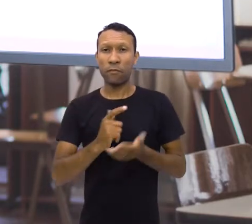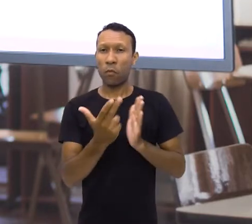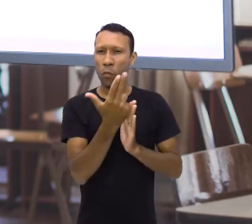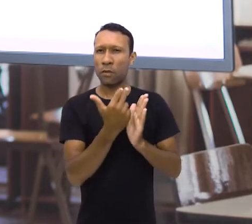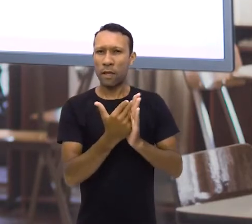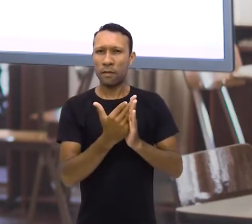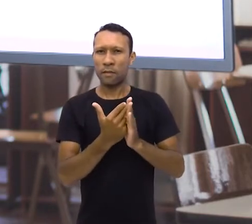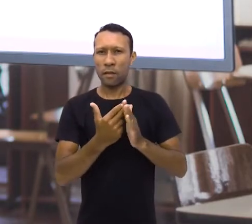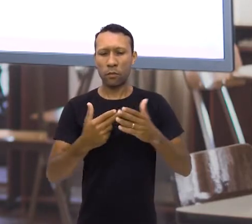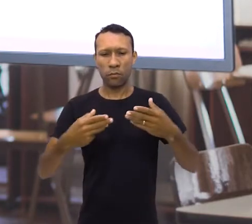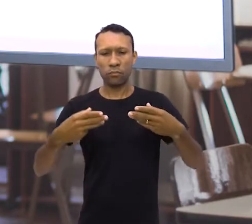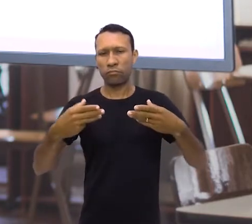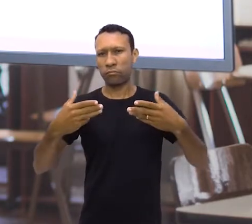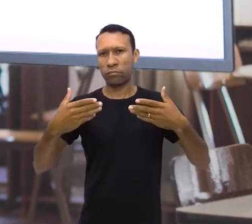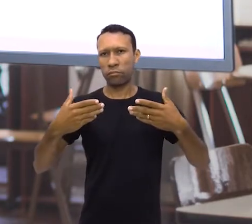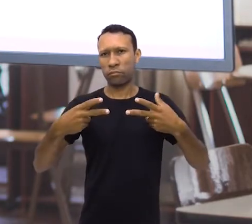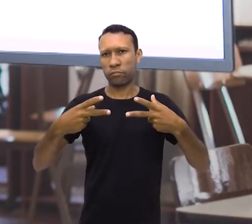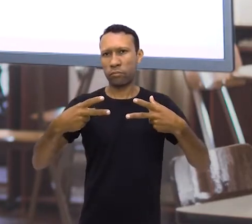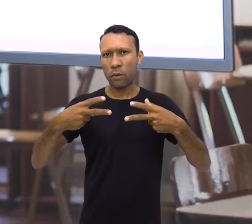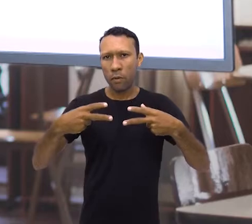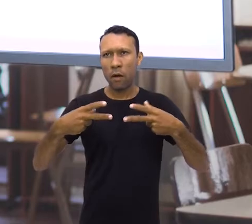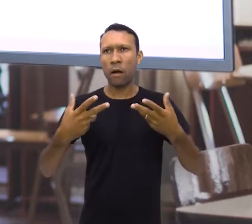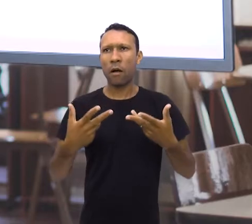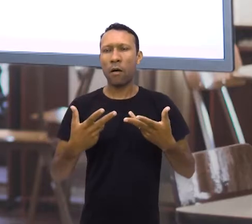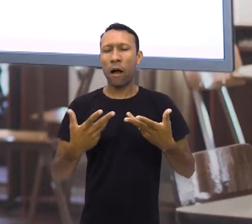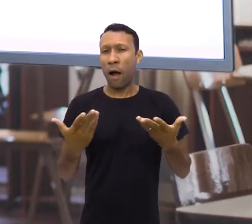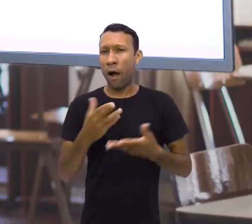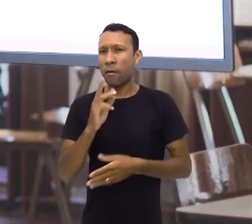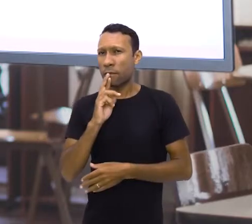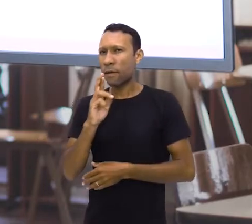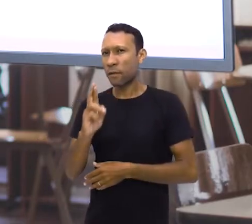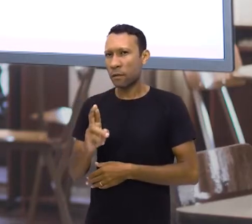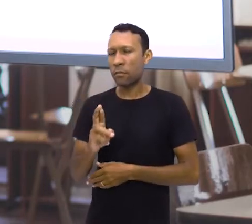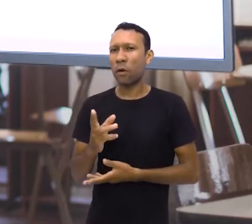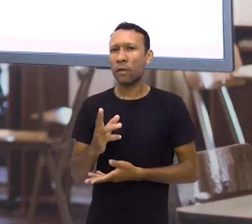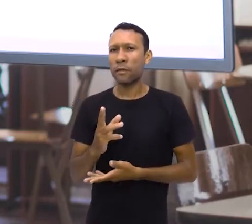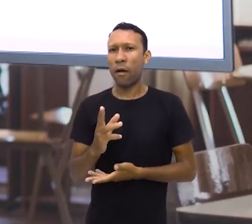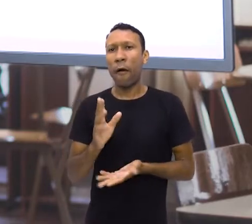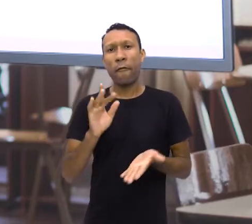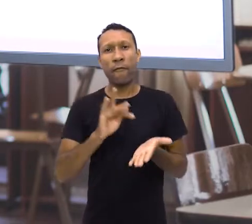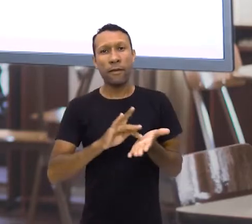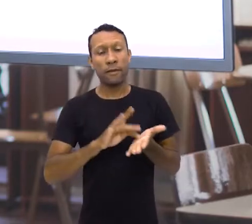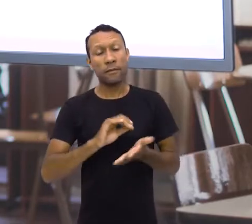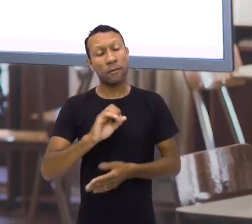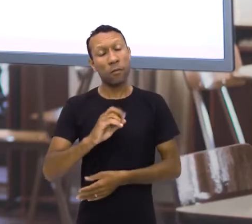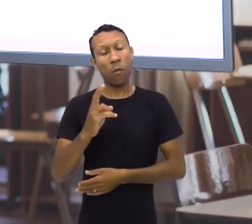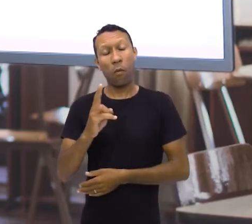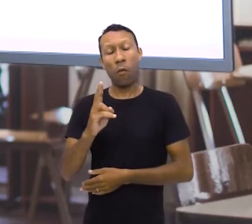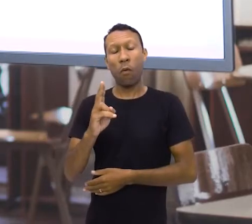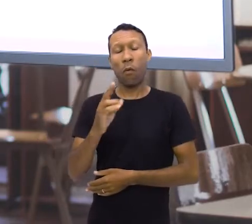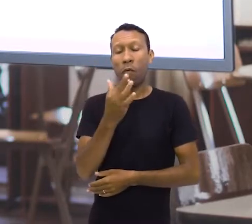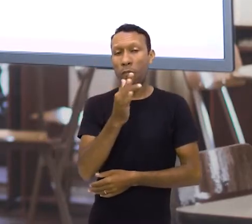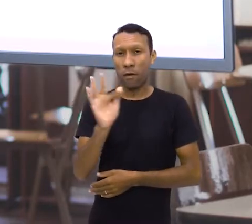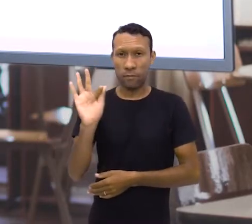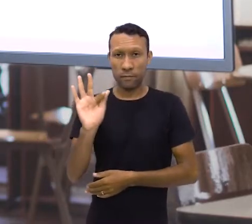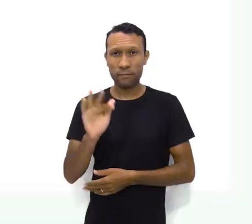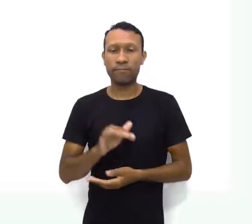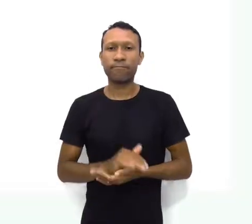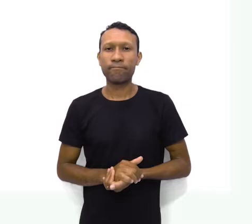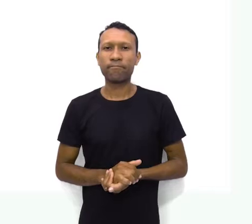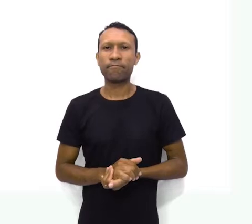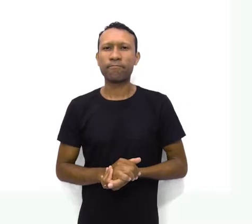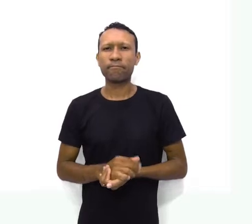figura e nós vamos responder agora com verdadeiro ou falso as afirmativas. Ou